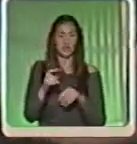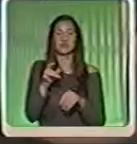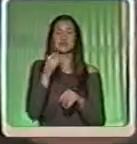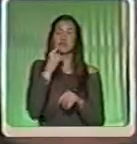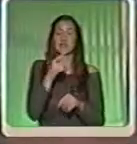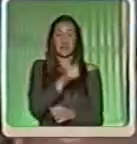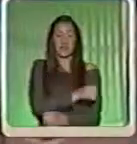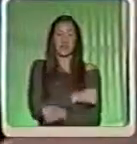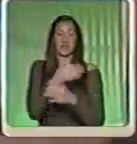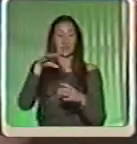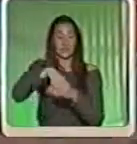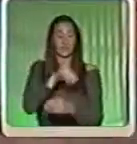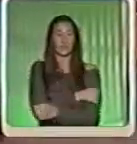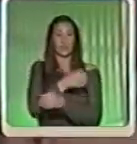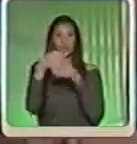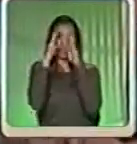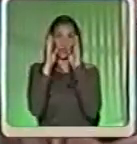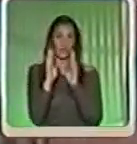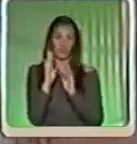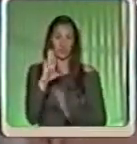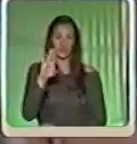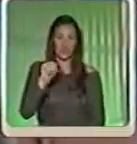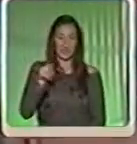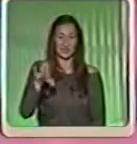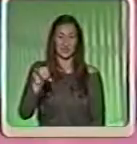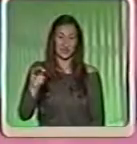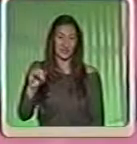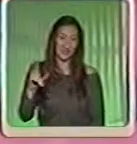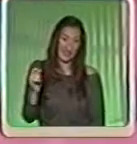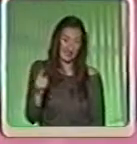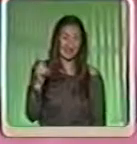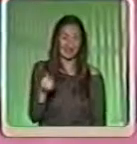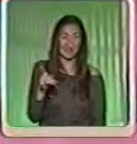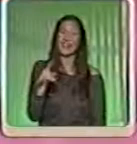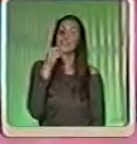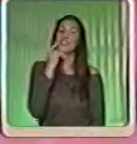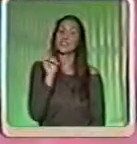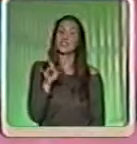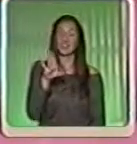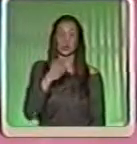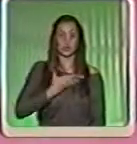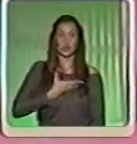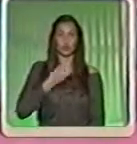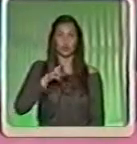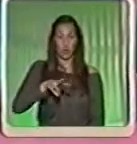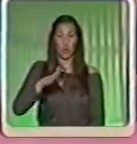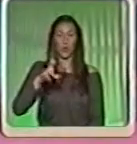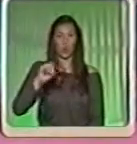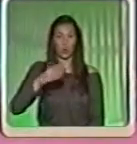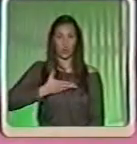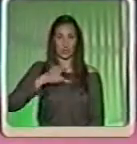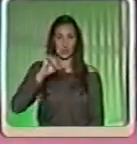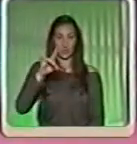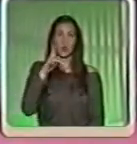passado no convento de São José em Lagoa. É aquela que vais-vos convém. Exatamente. Diz que o Dom Rodrigo, no fundo, representa